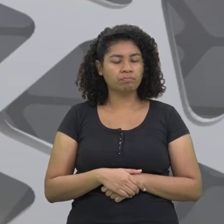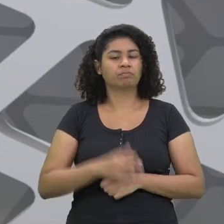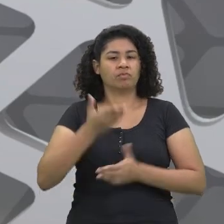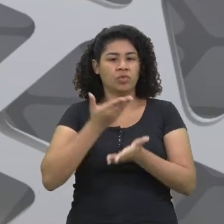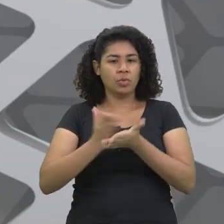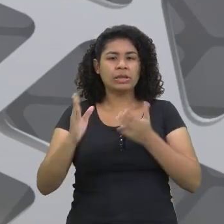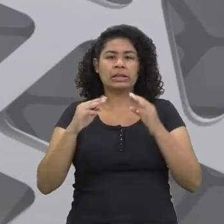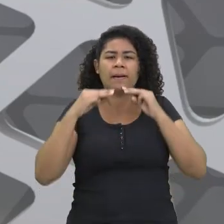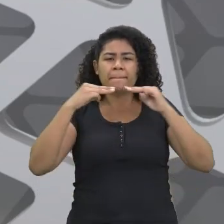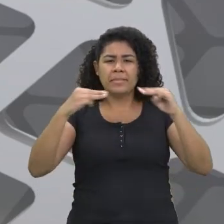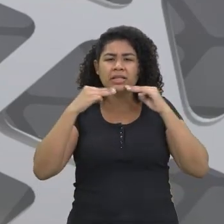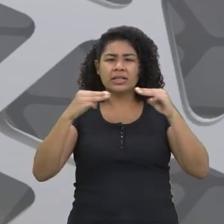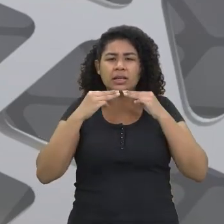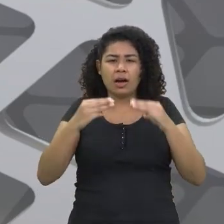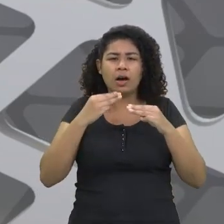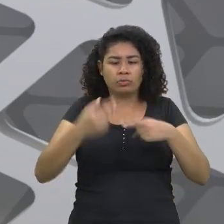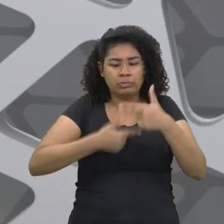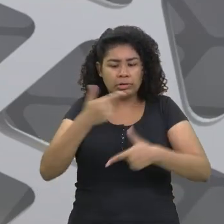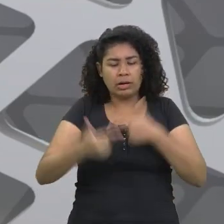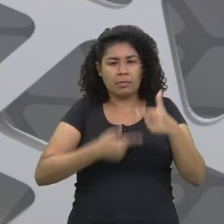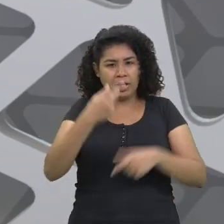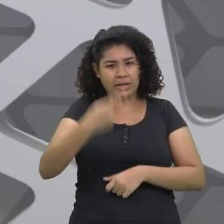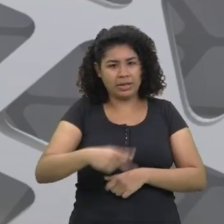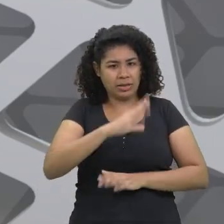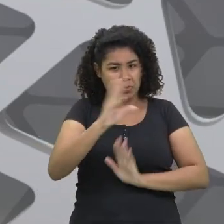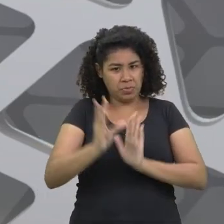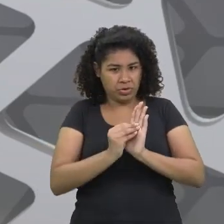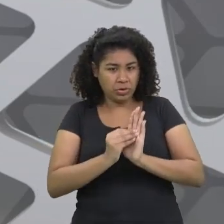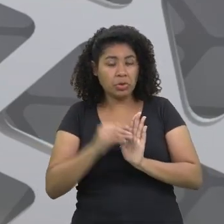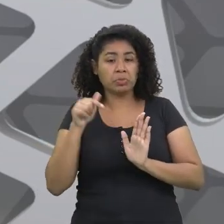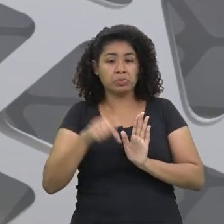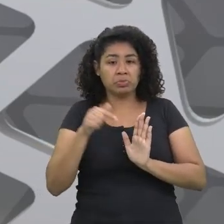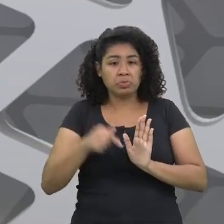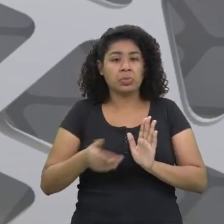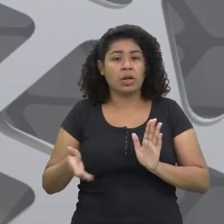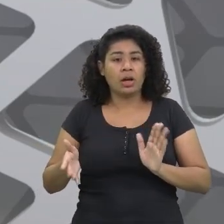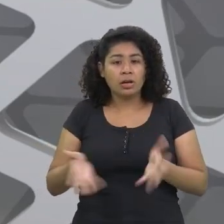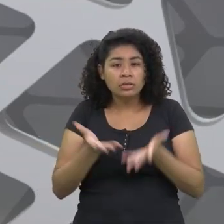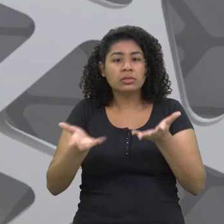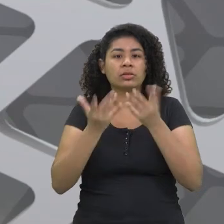missões religiosas na Amazônia, elas contribuíam para o processo de